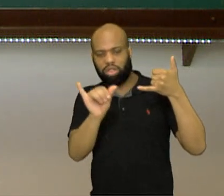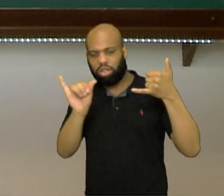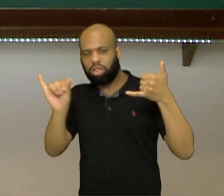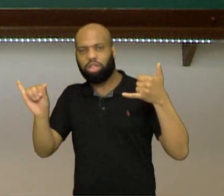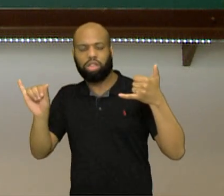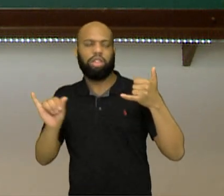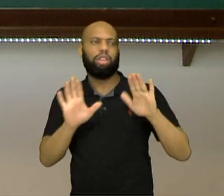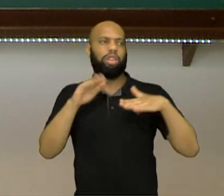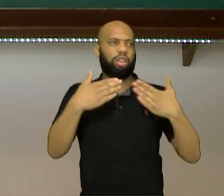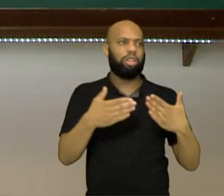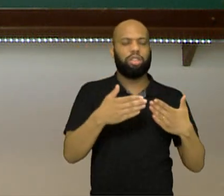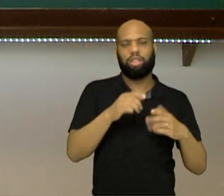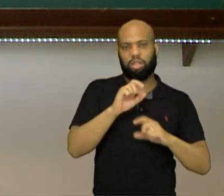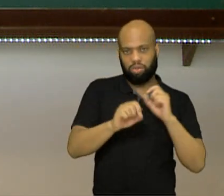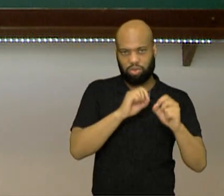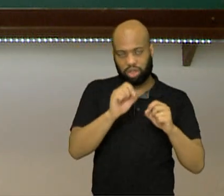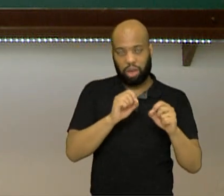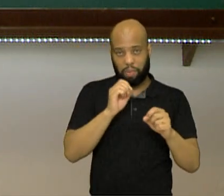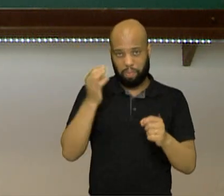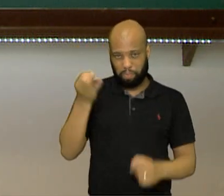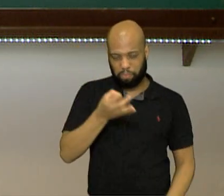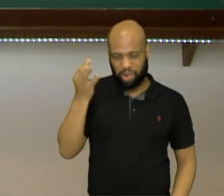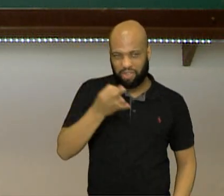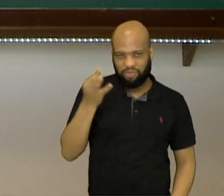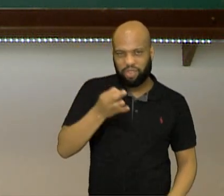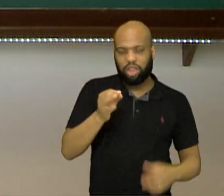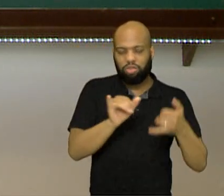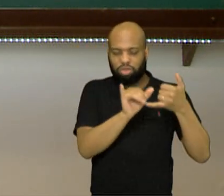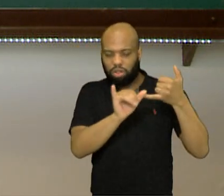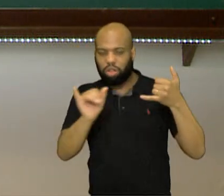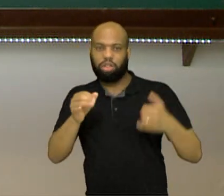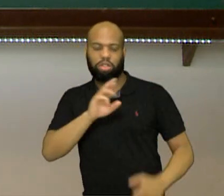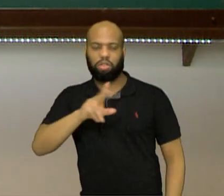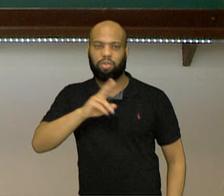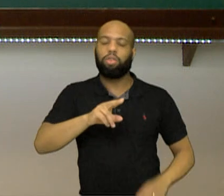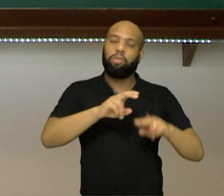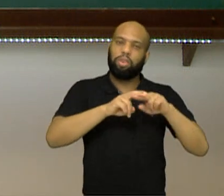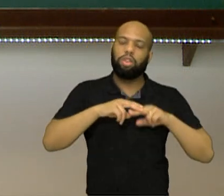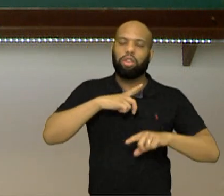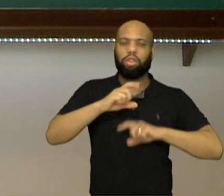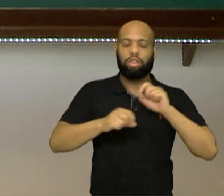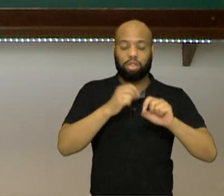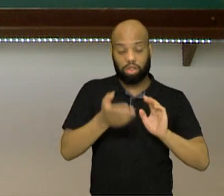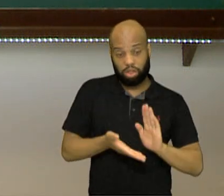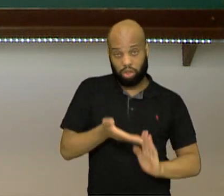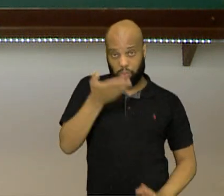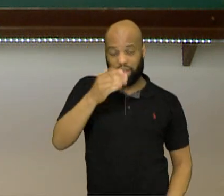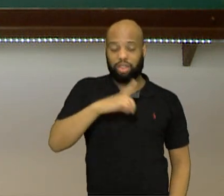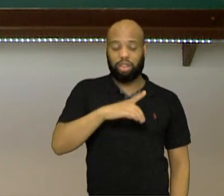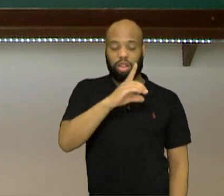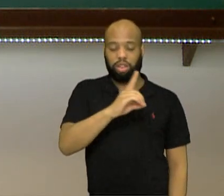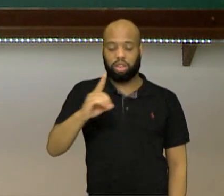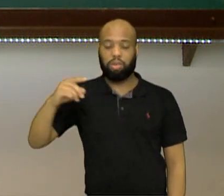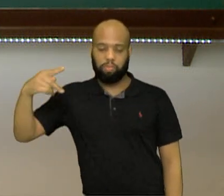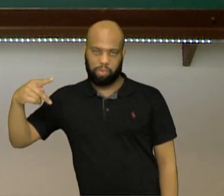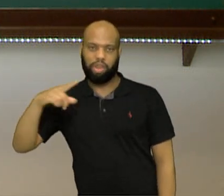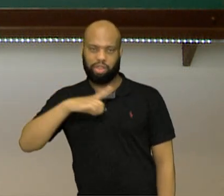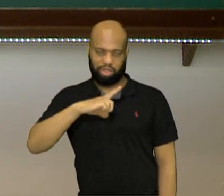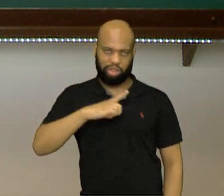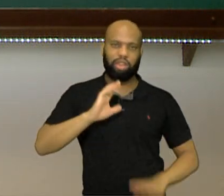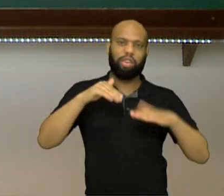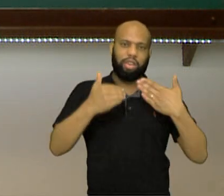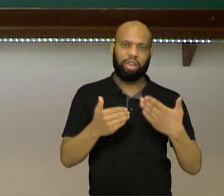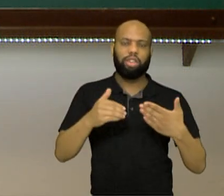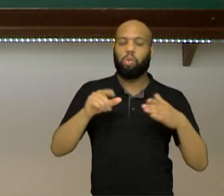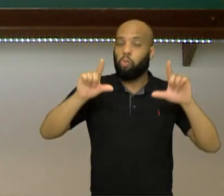não é exatamente um material condutor perfeito. Então há um acúmulo de potencial e há uma diferença de potencial entre um ponto e o outro, sim,